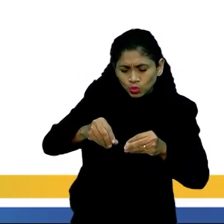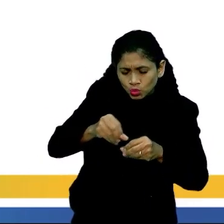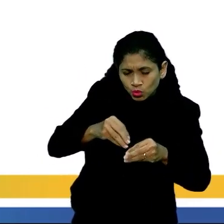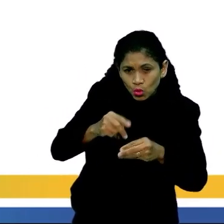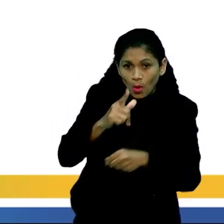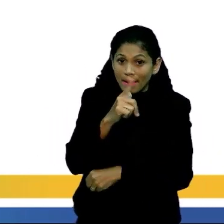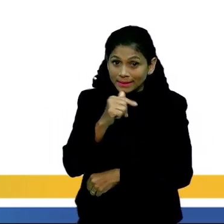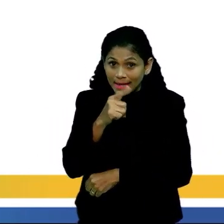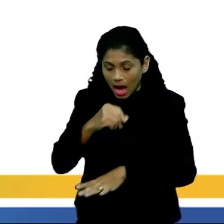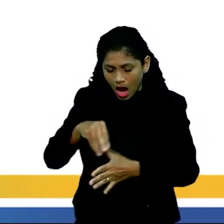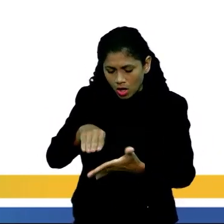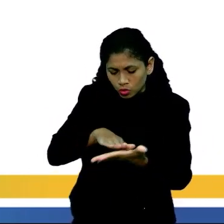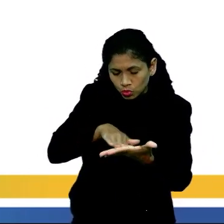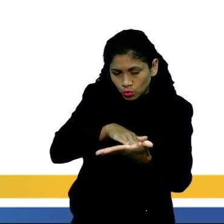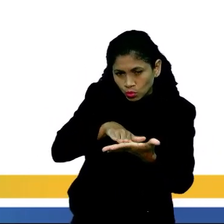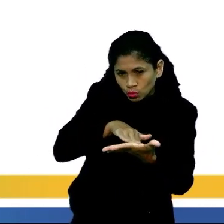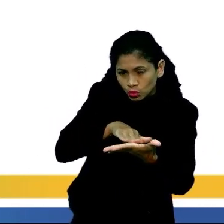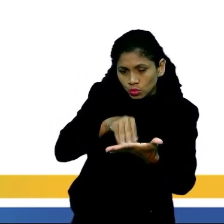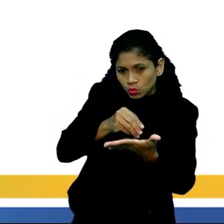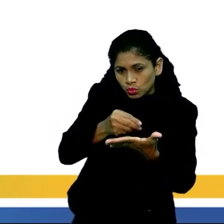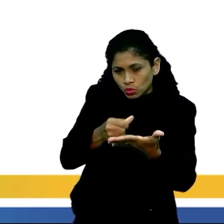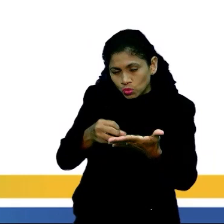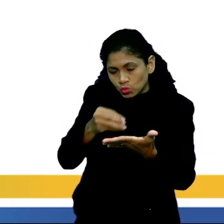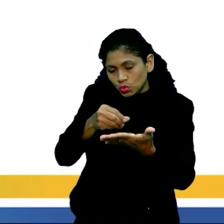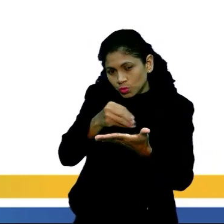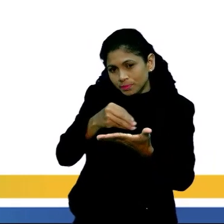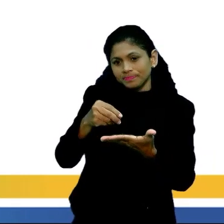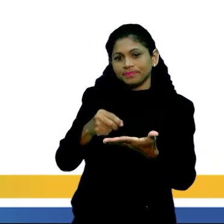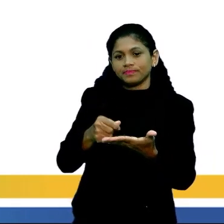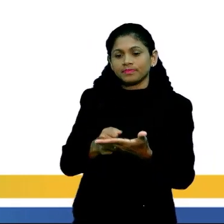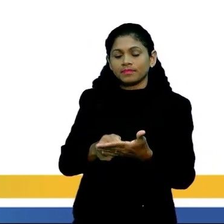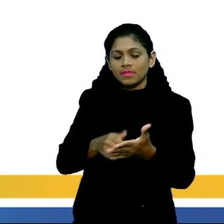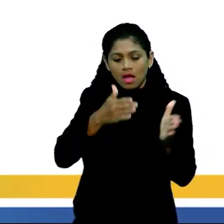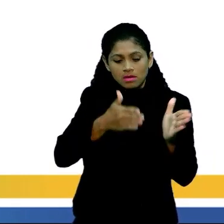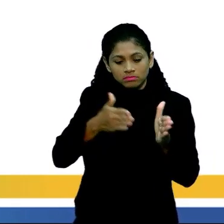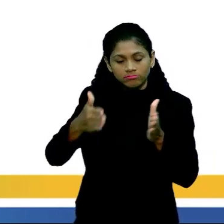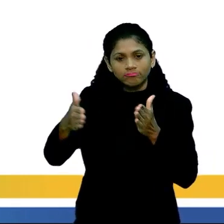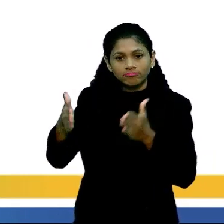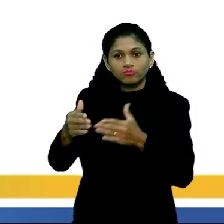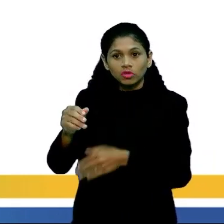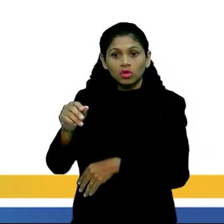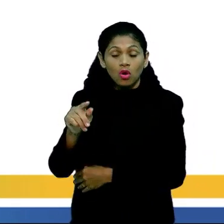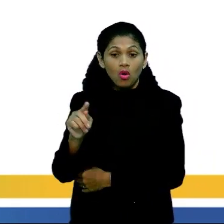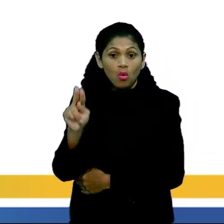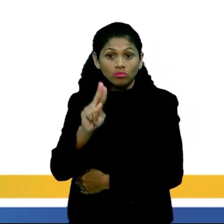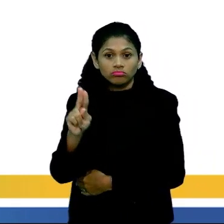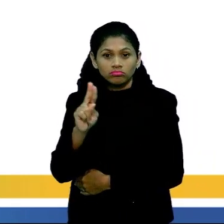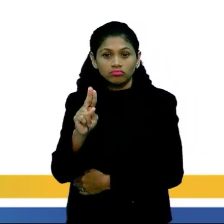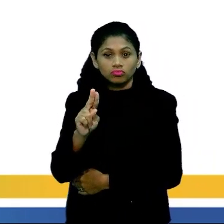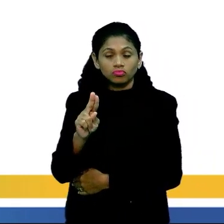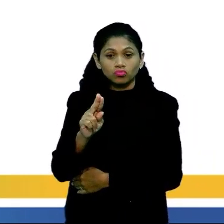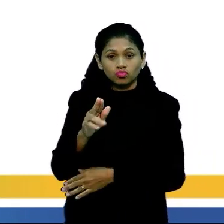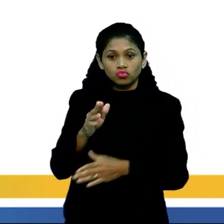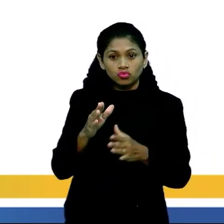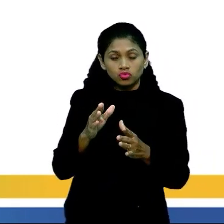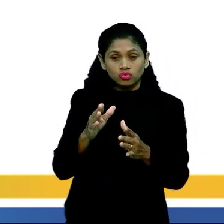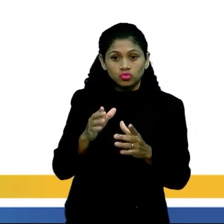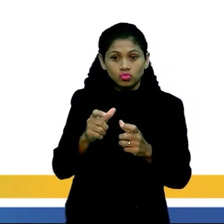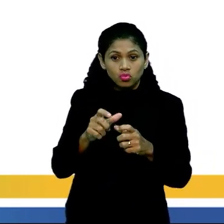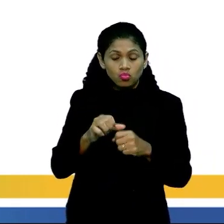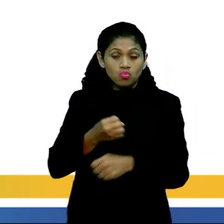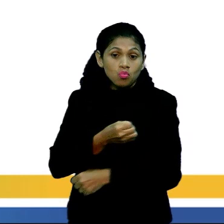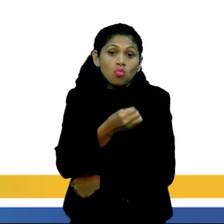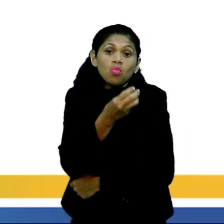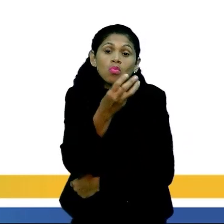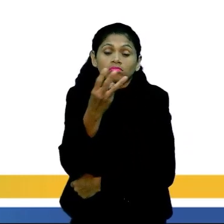Para cada aplicação, utiliza-se uma quantidade diferente desse sal. Caso se tenha preparado uma quantidade de solução maior, a